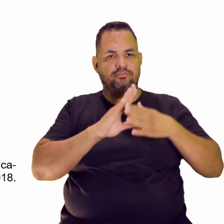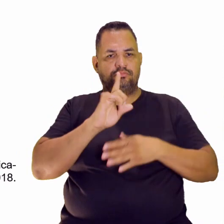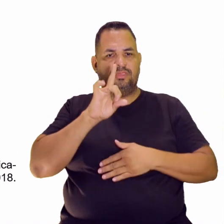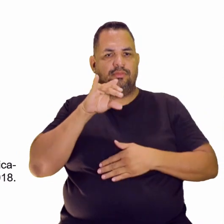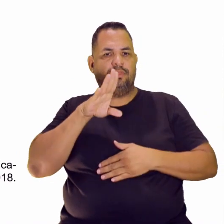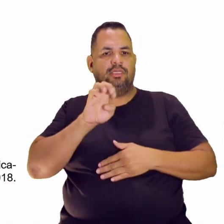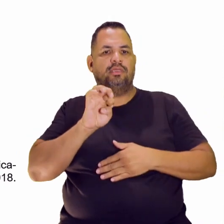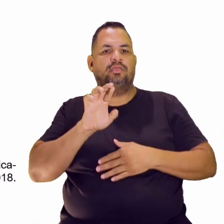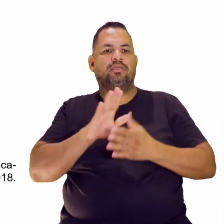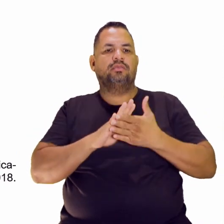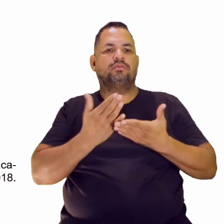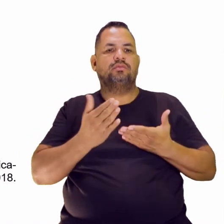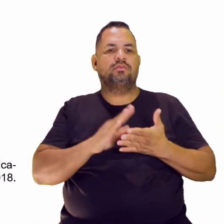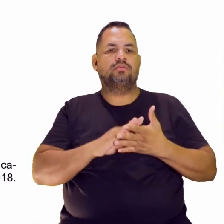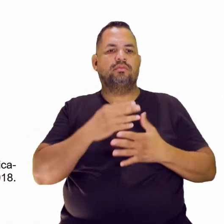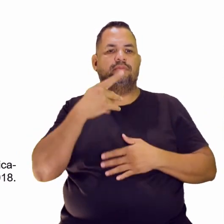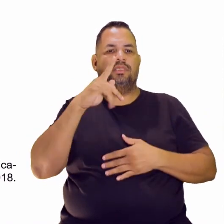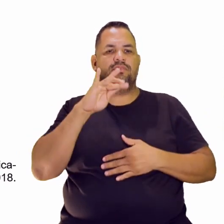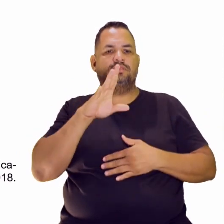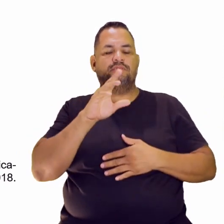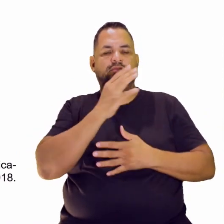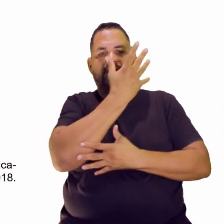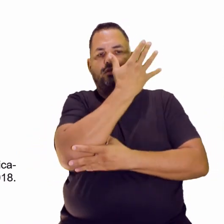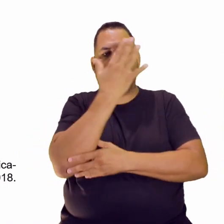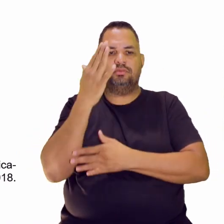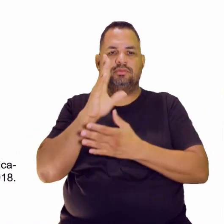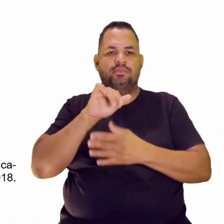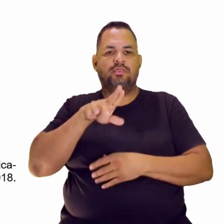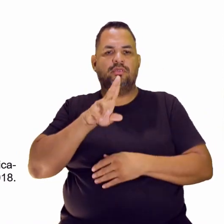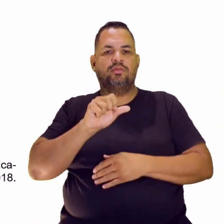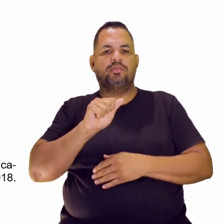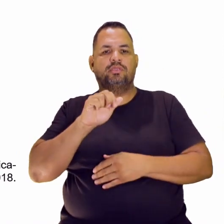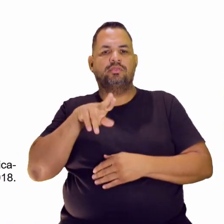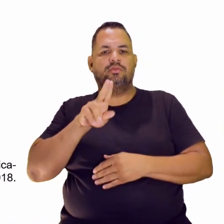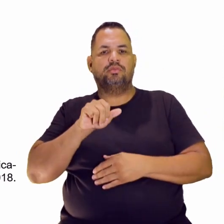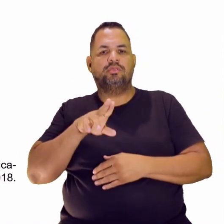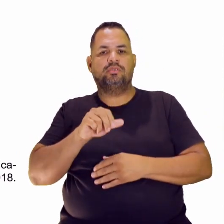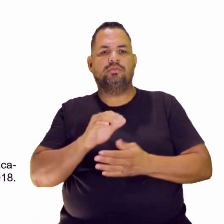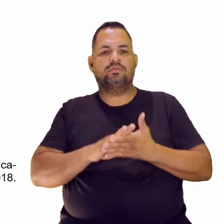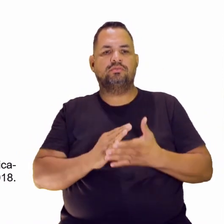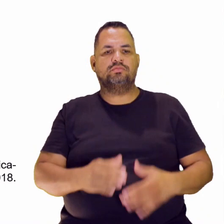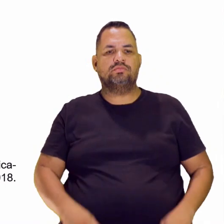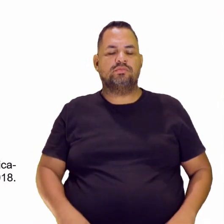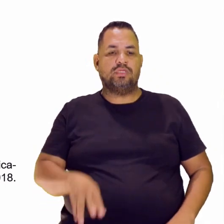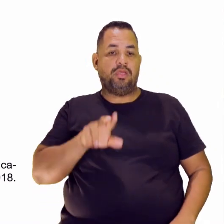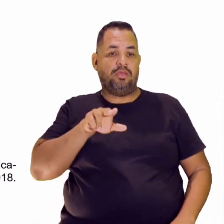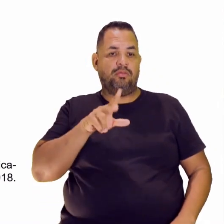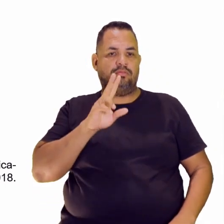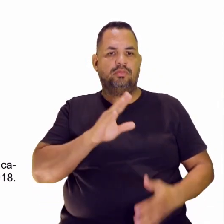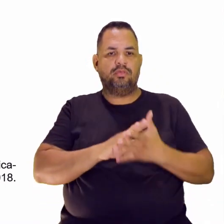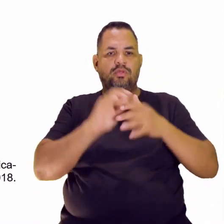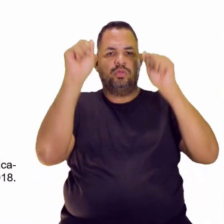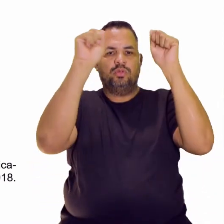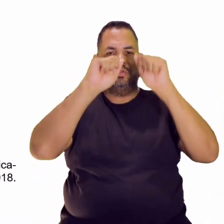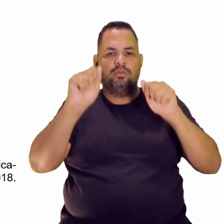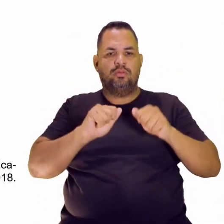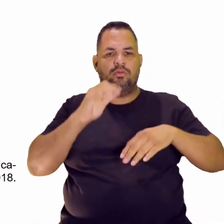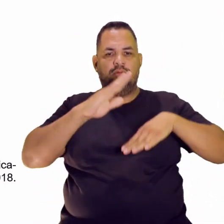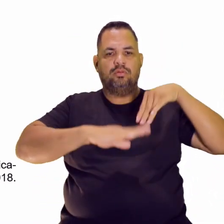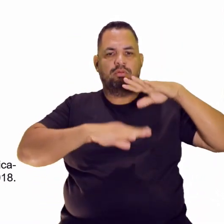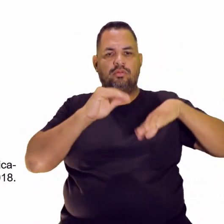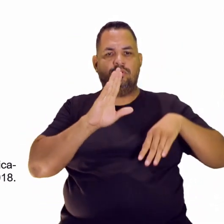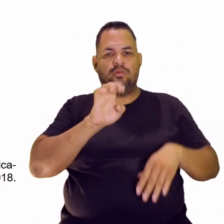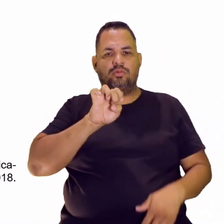Debret, o paisagista Nicolas Antoine, né, e o seu irmão, o escultor